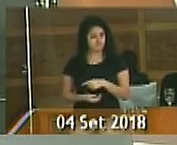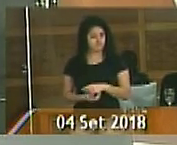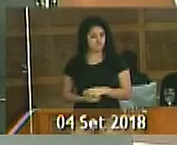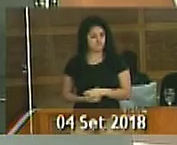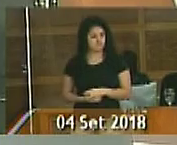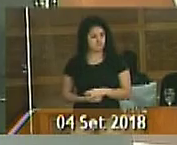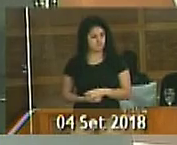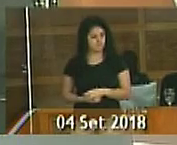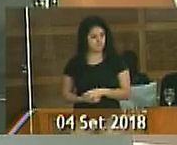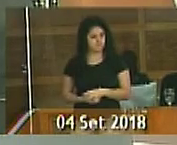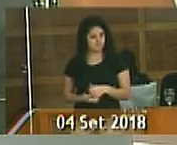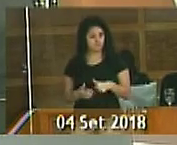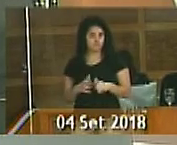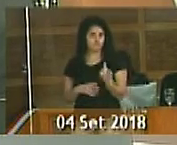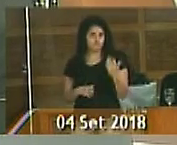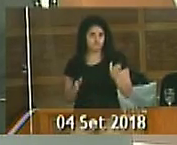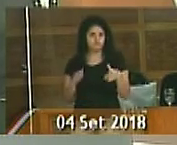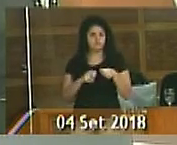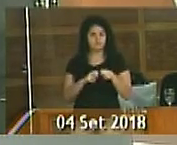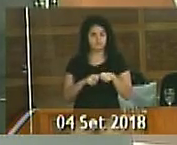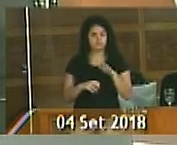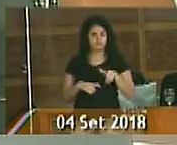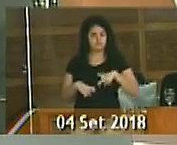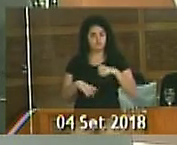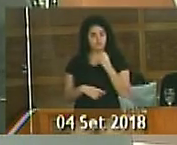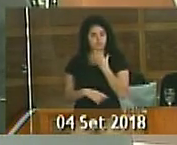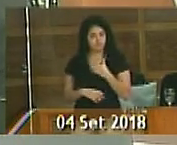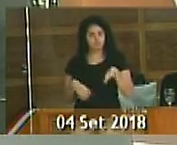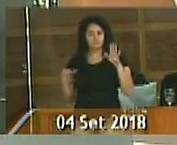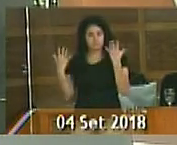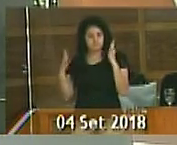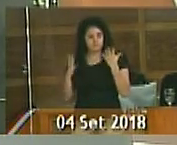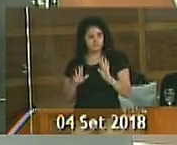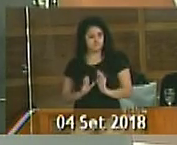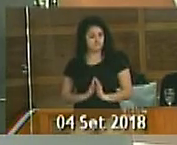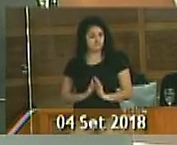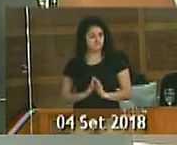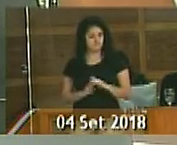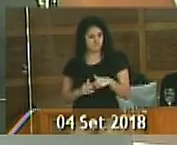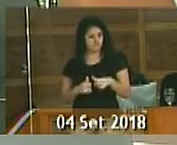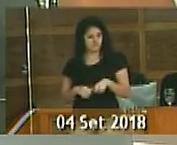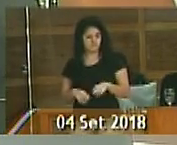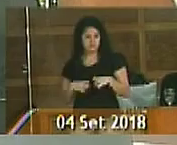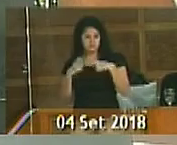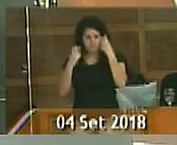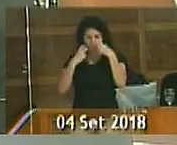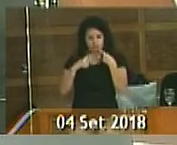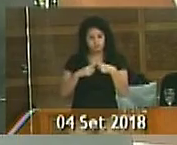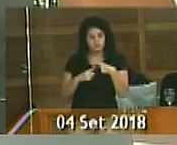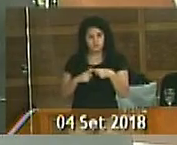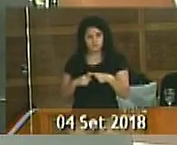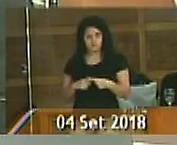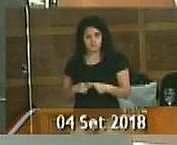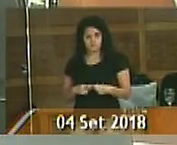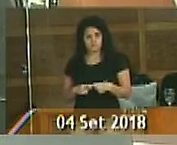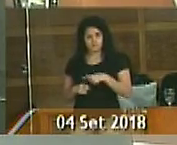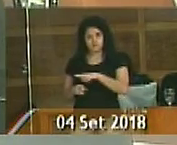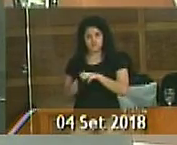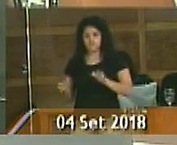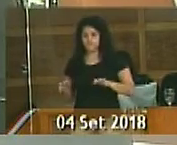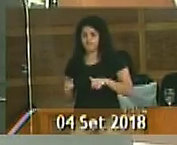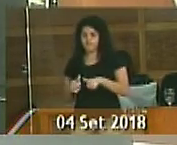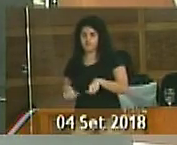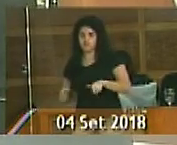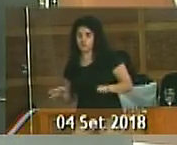Excelência está aí no seu primeiro mandato, está fazendo um trabalho brilhante, meus parabéns. Não se incomode com isso, porque isso vai acontecer até o final do seu